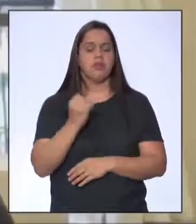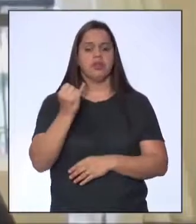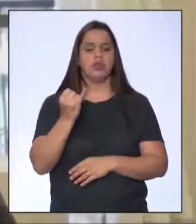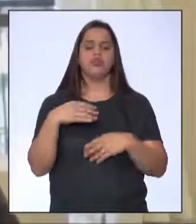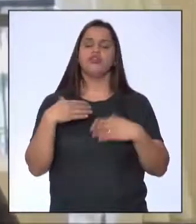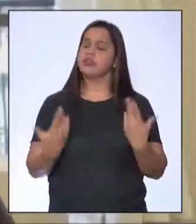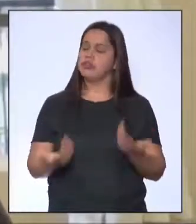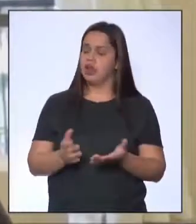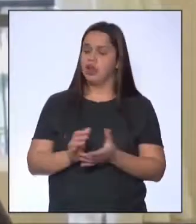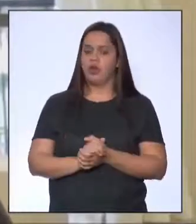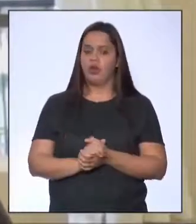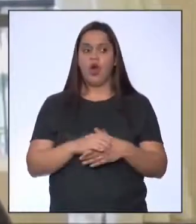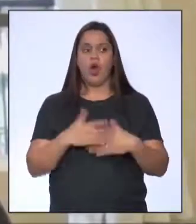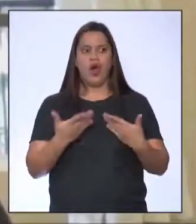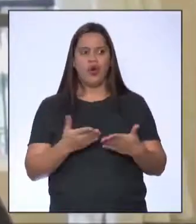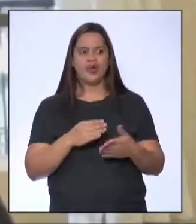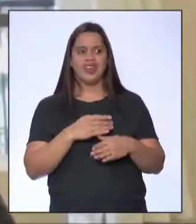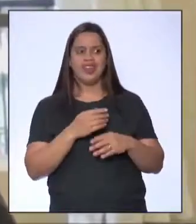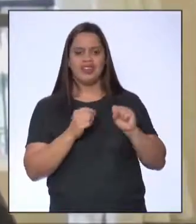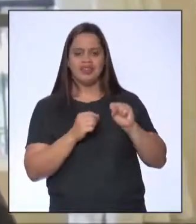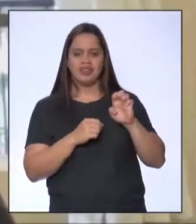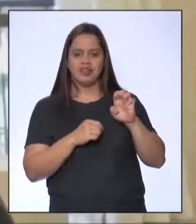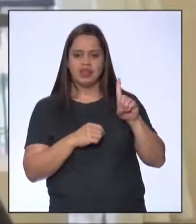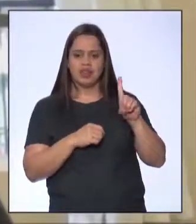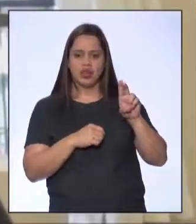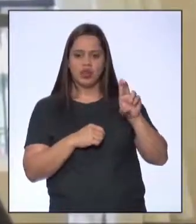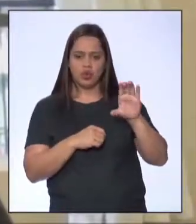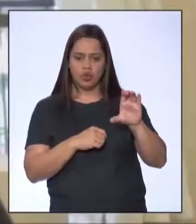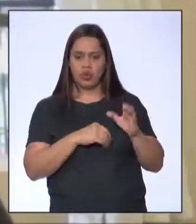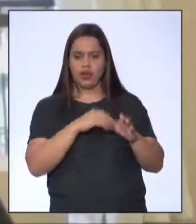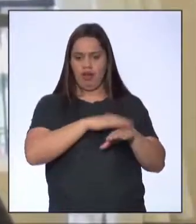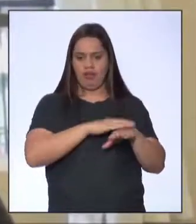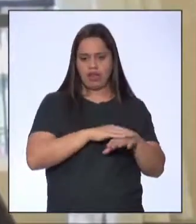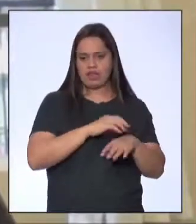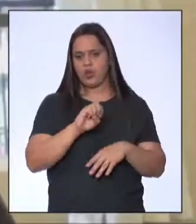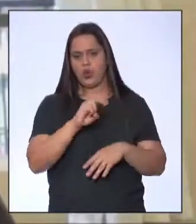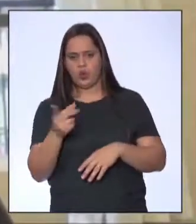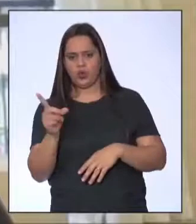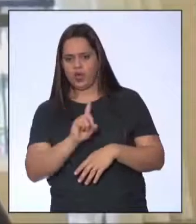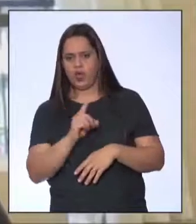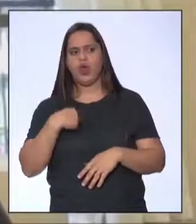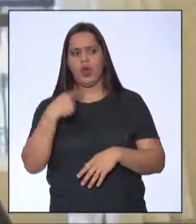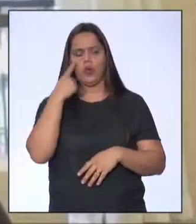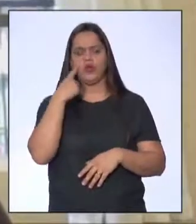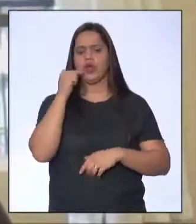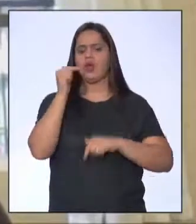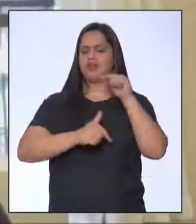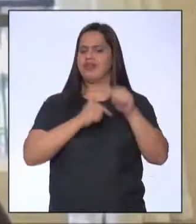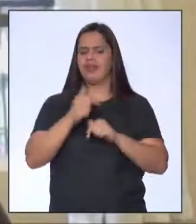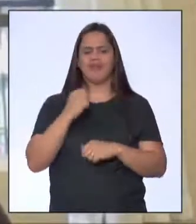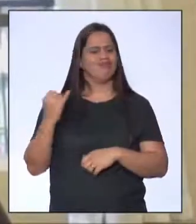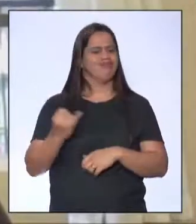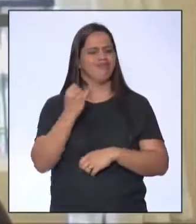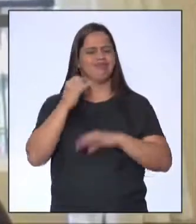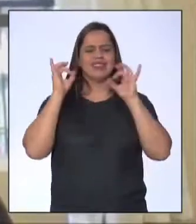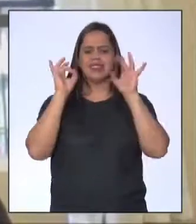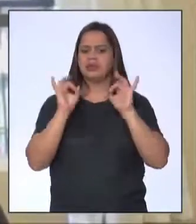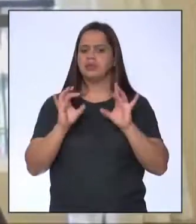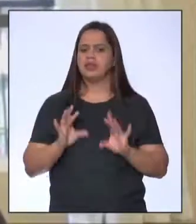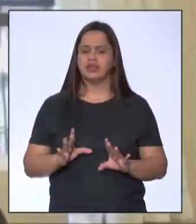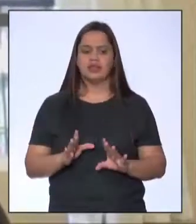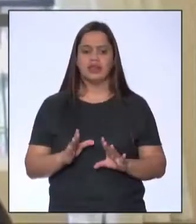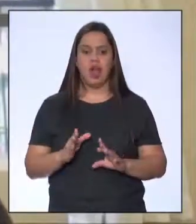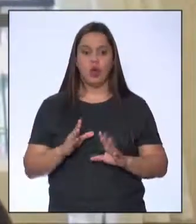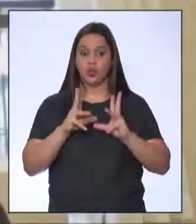que está fazendo, o que nos está a SEDUC, eu vi que foi um trabalho assim realmente fora do normal. Essa parte da tecnologia, eles